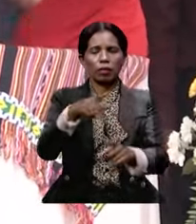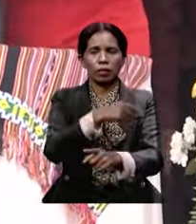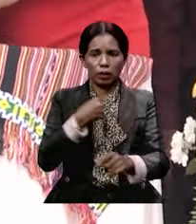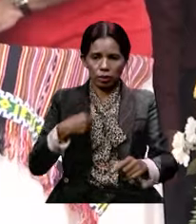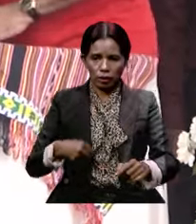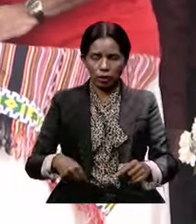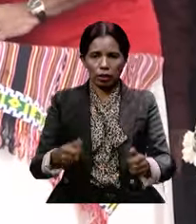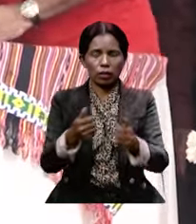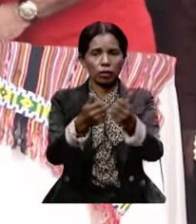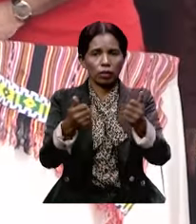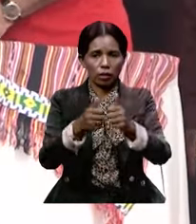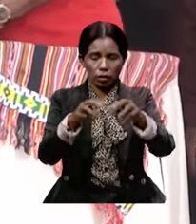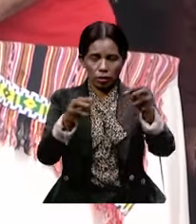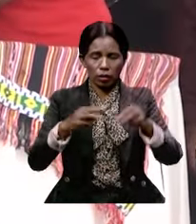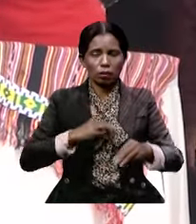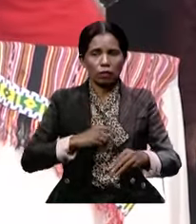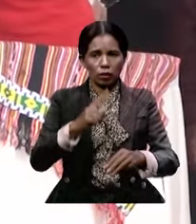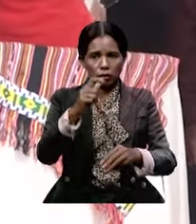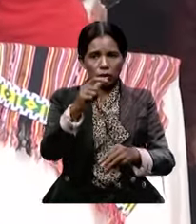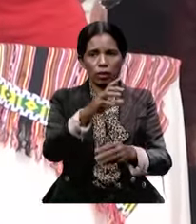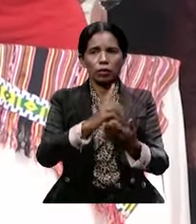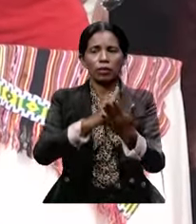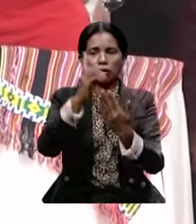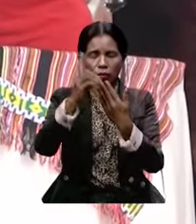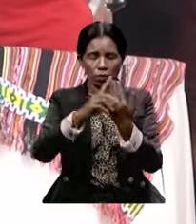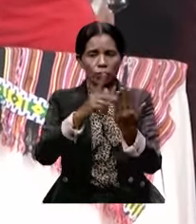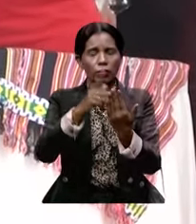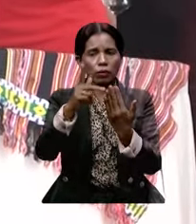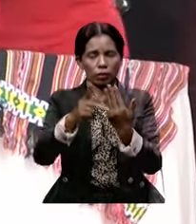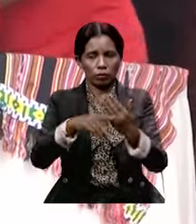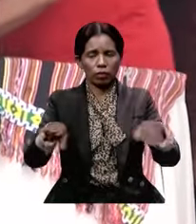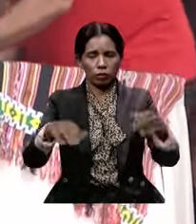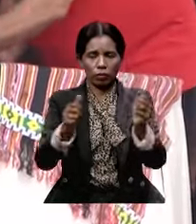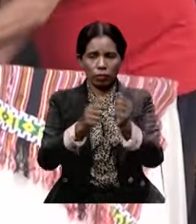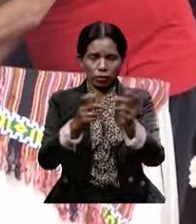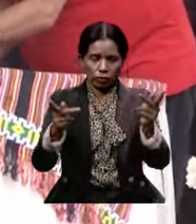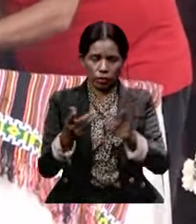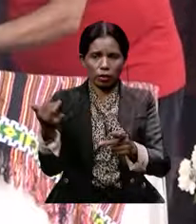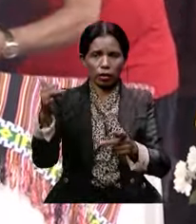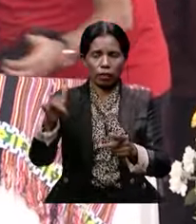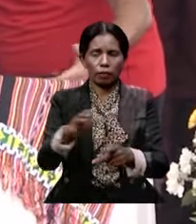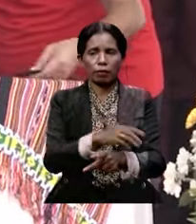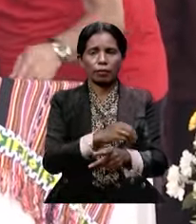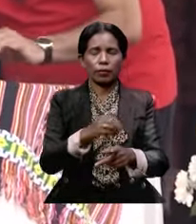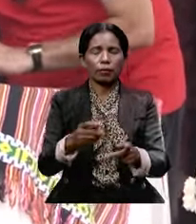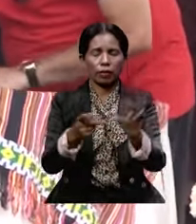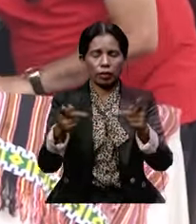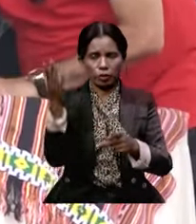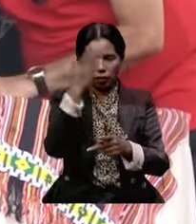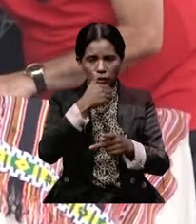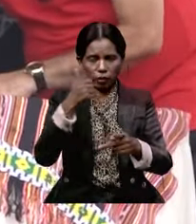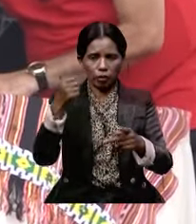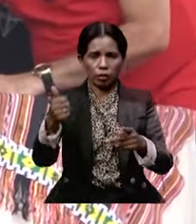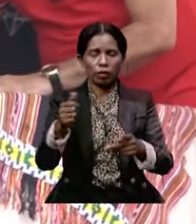autoridade município Manatuto, a tu desenvolve programa cooperação e a Arecira Macanesan, particular turismo,